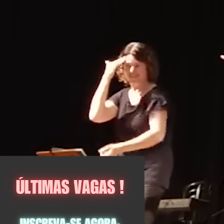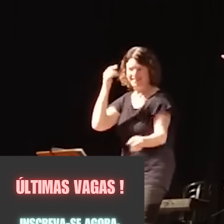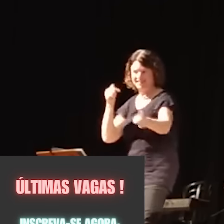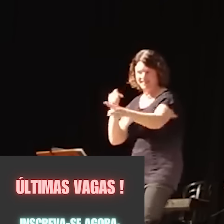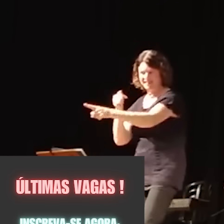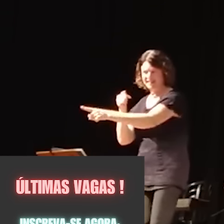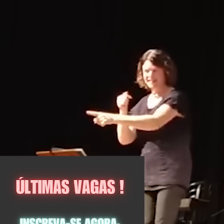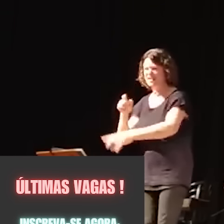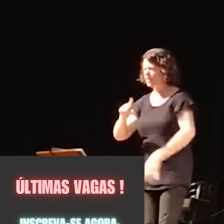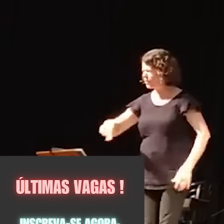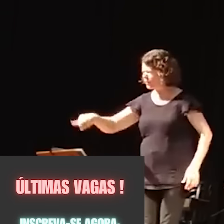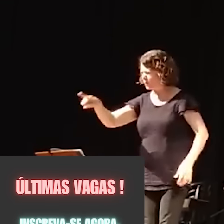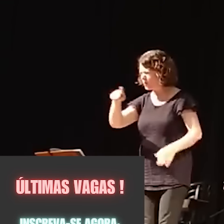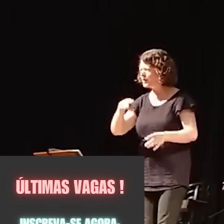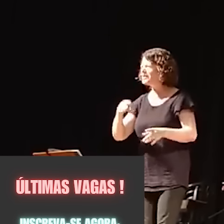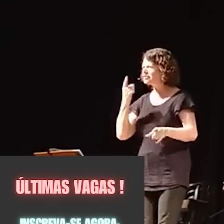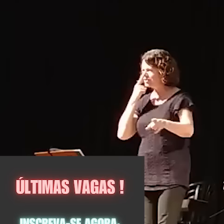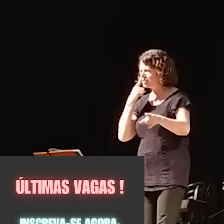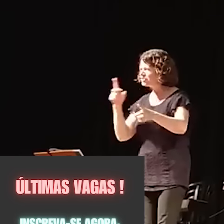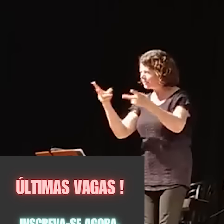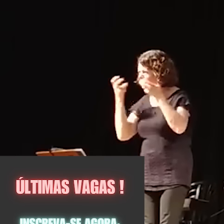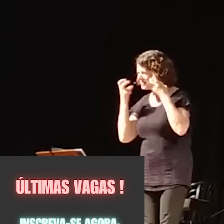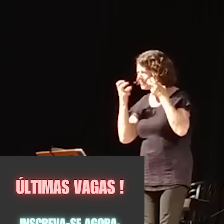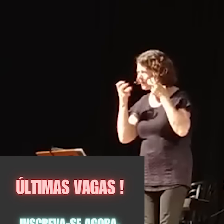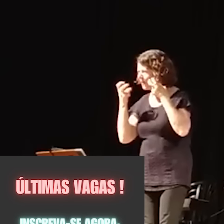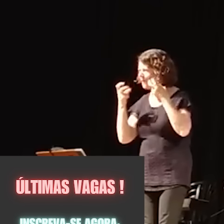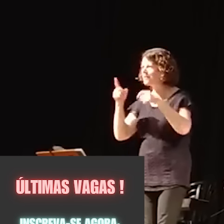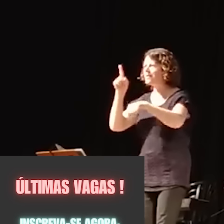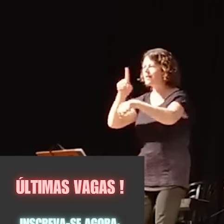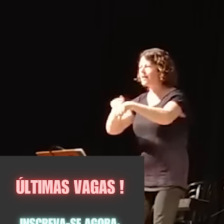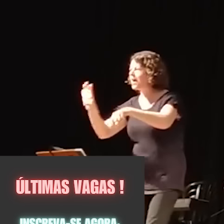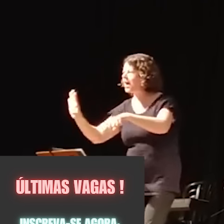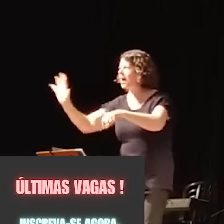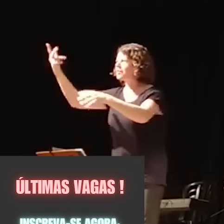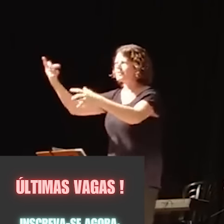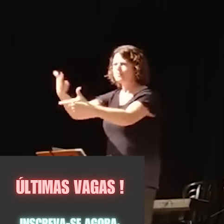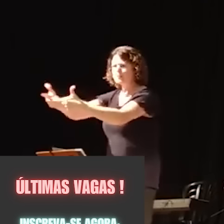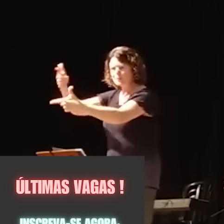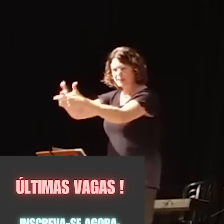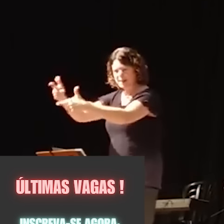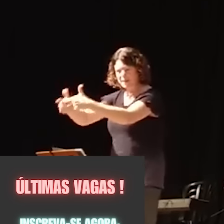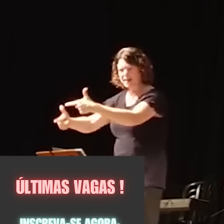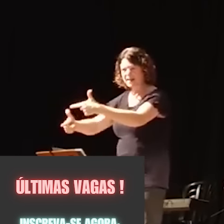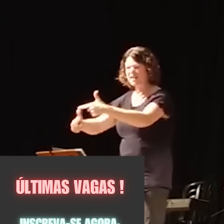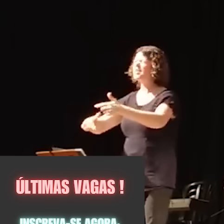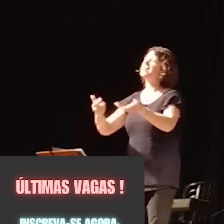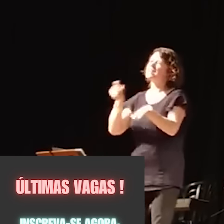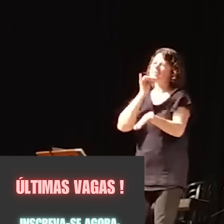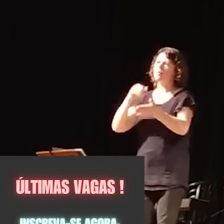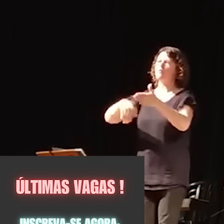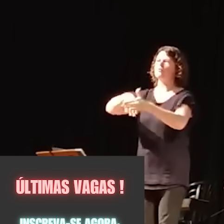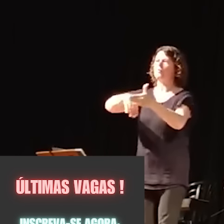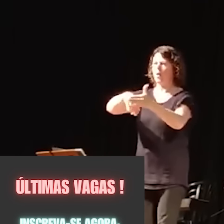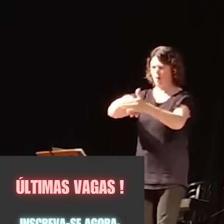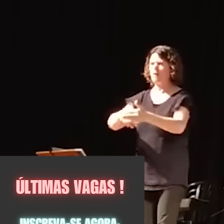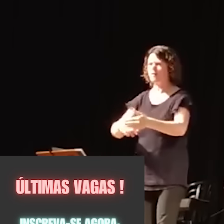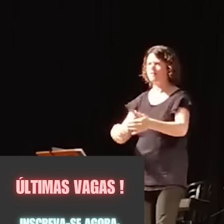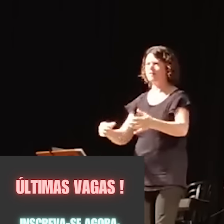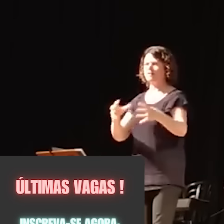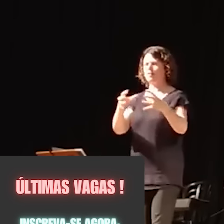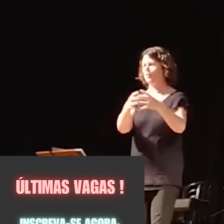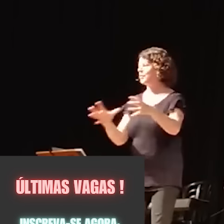torce para time de futebol o teu time começa a empatar perder a primeira cabeça que rola é do técnico tira